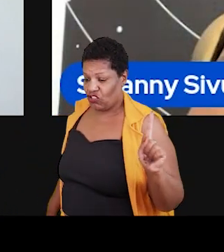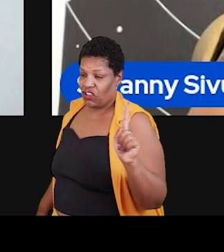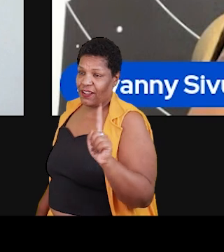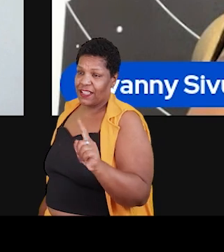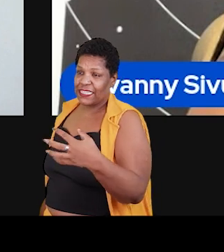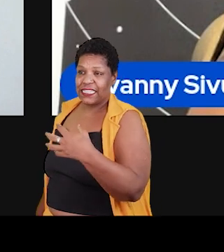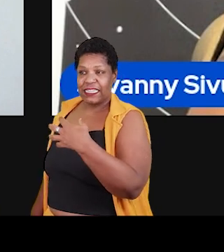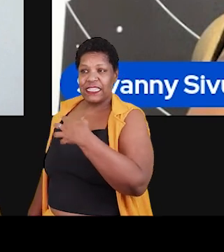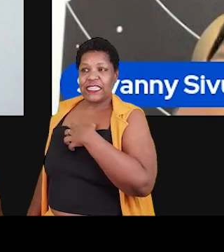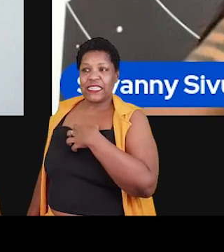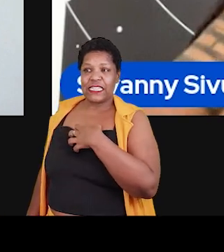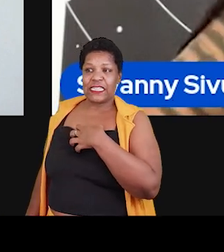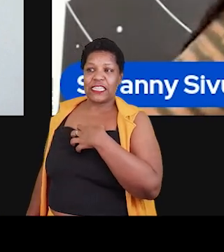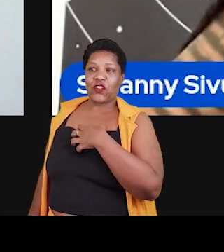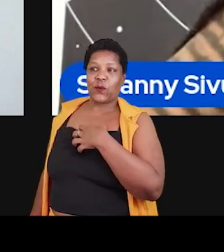eles se sentissem